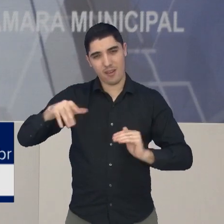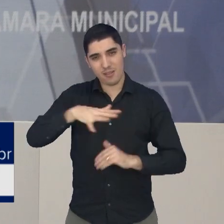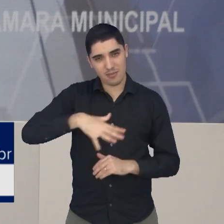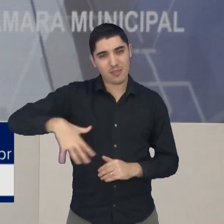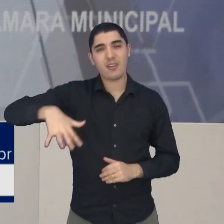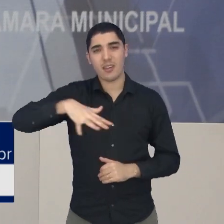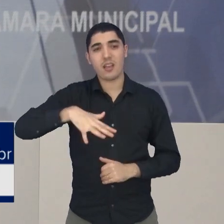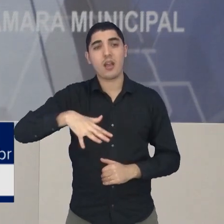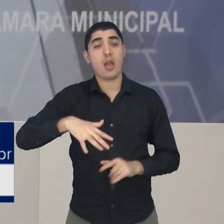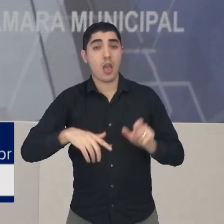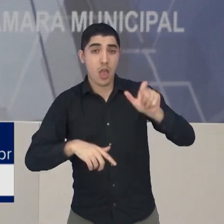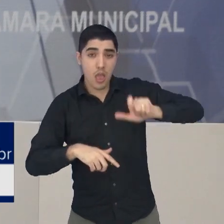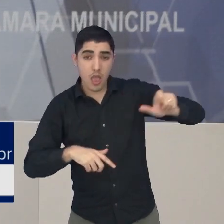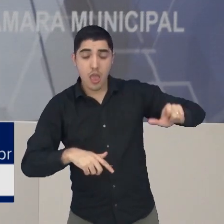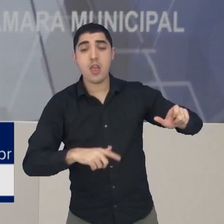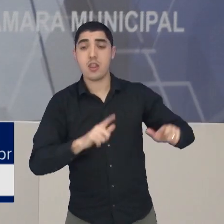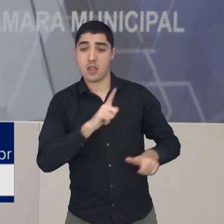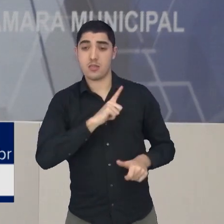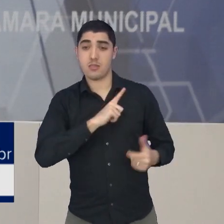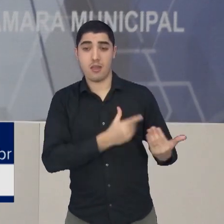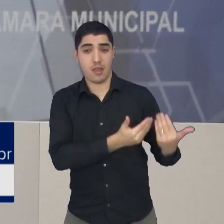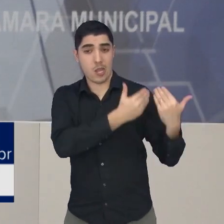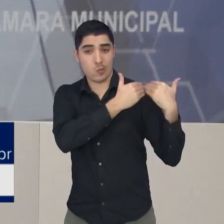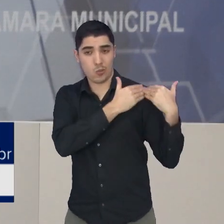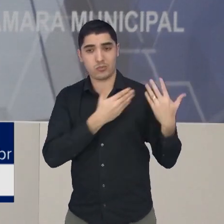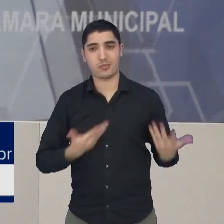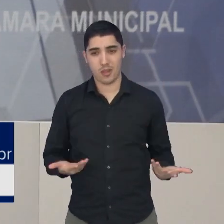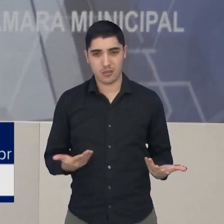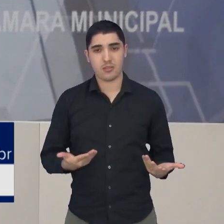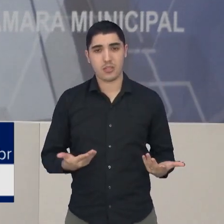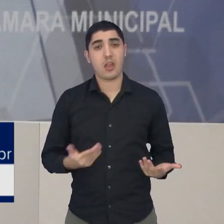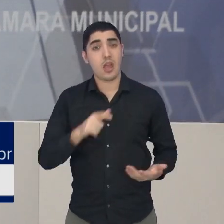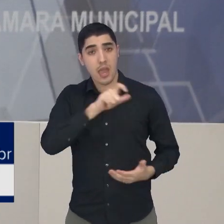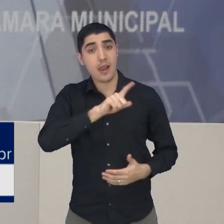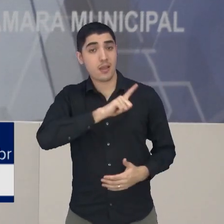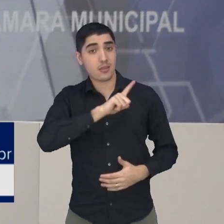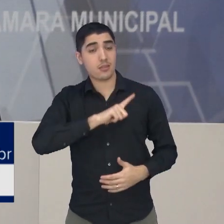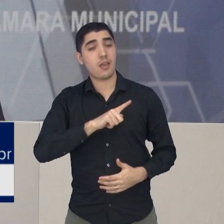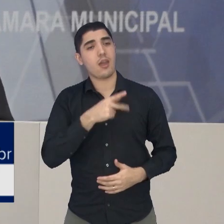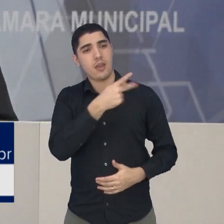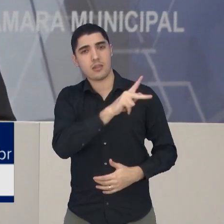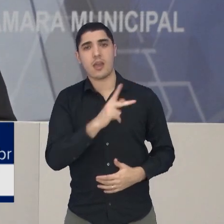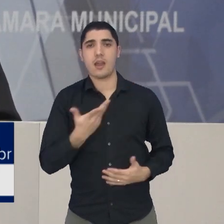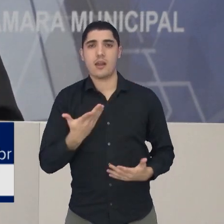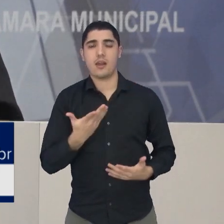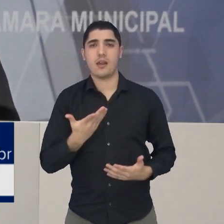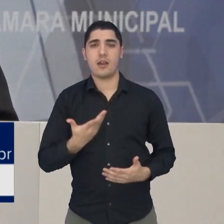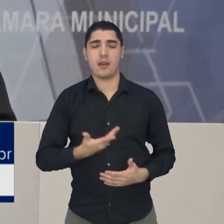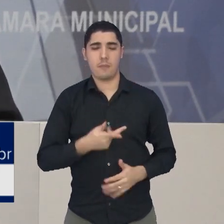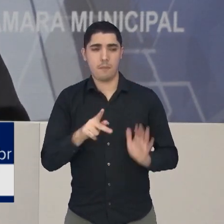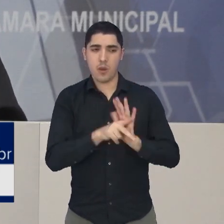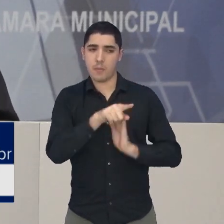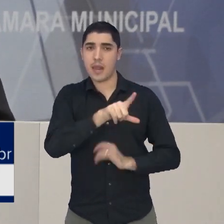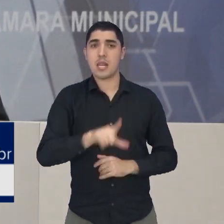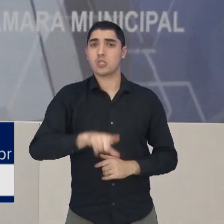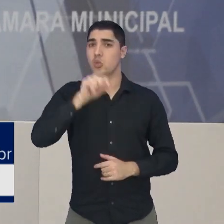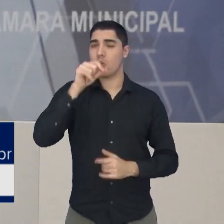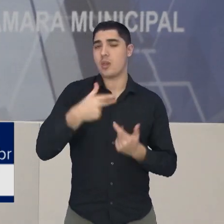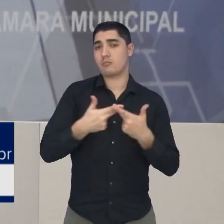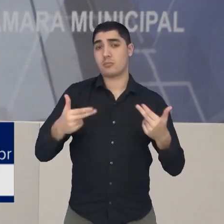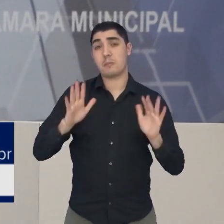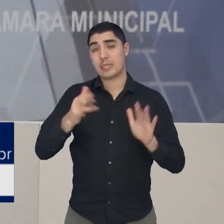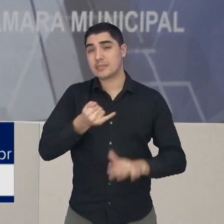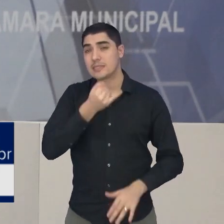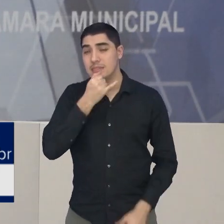elas que têm a maior responsabilidade, têm o dever de escolher a sua qualidade de vida. Infelizmente, aqui nós não estamos